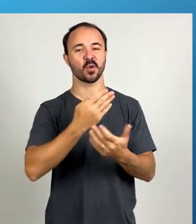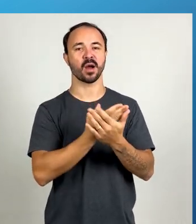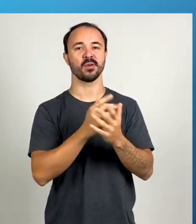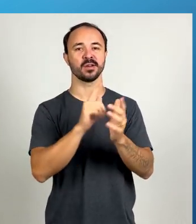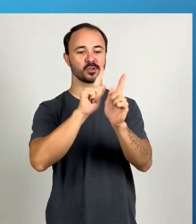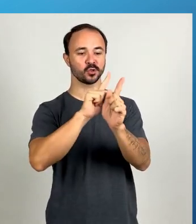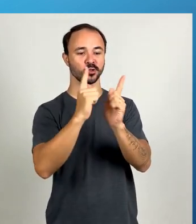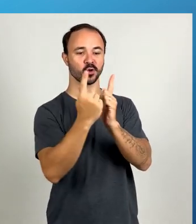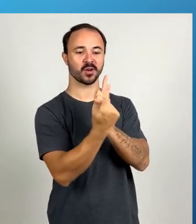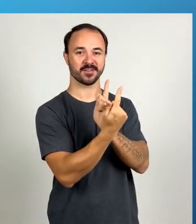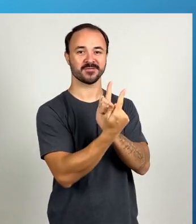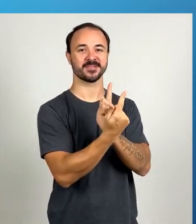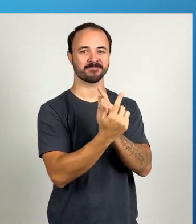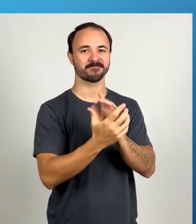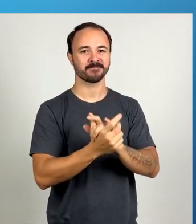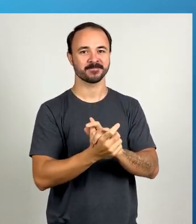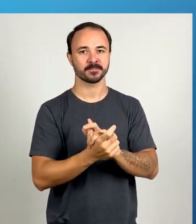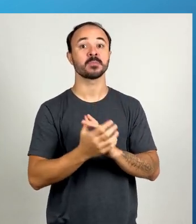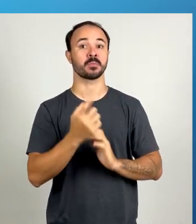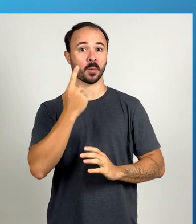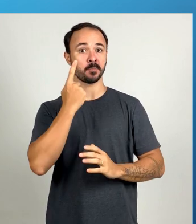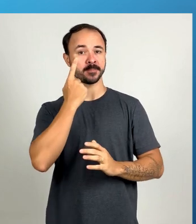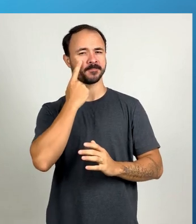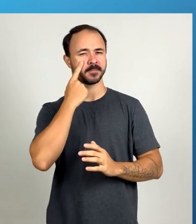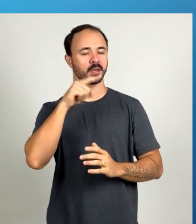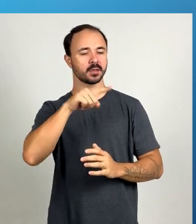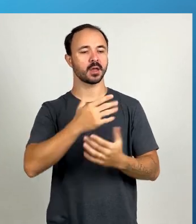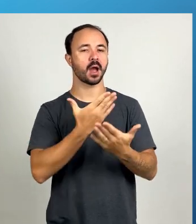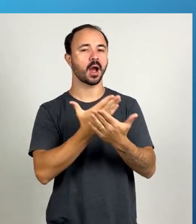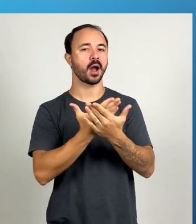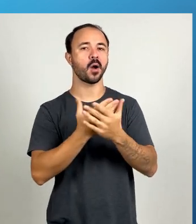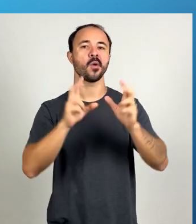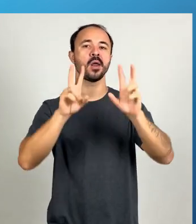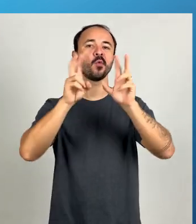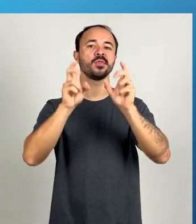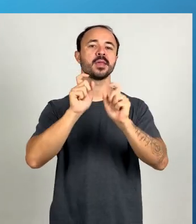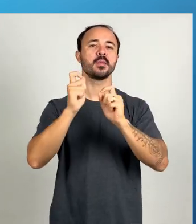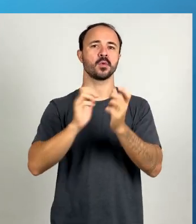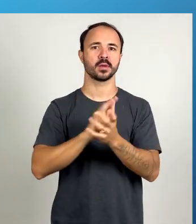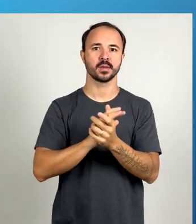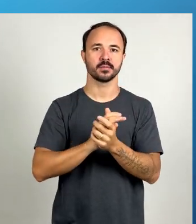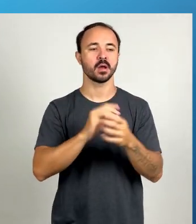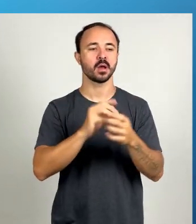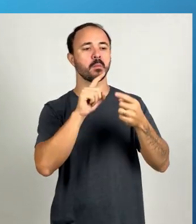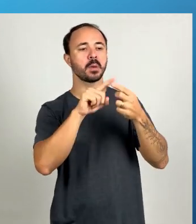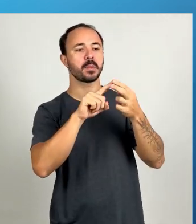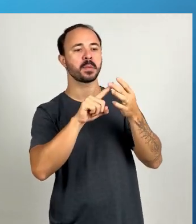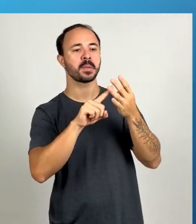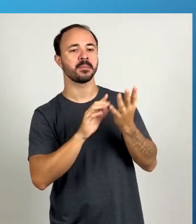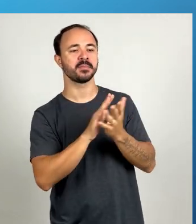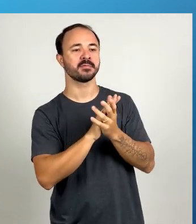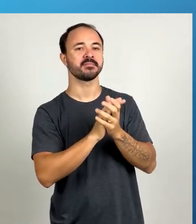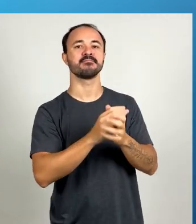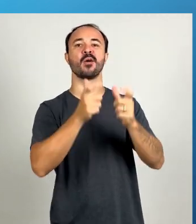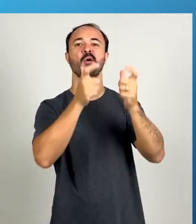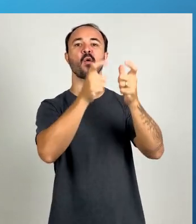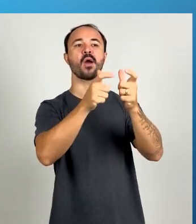de Geografia. Vem comigo que a aula de hoje é sobre os elementos da